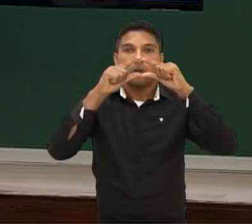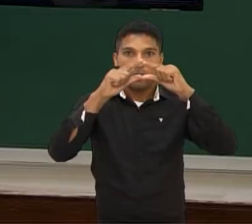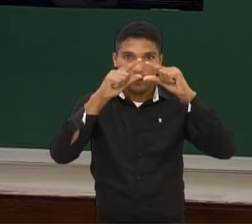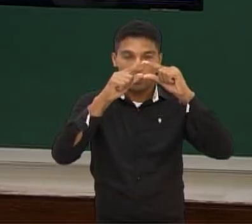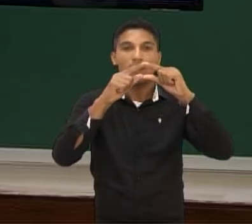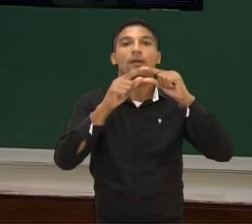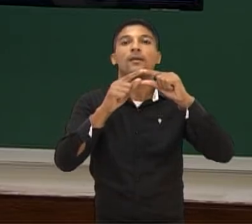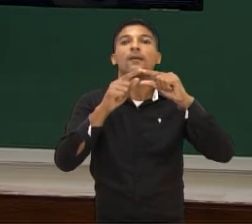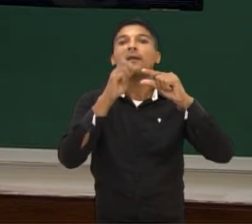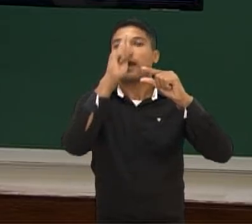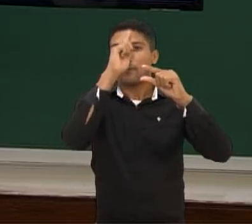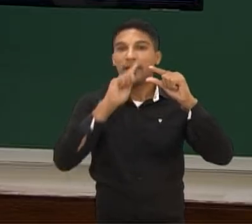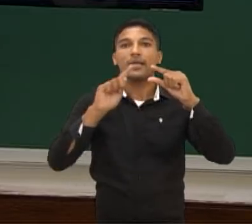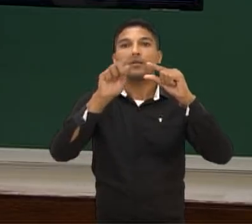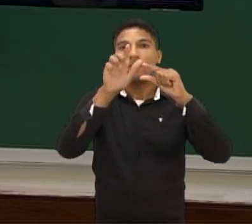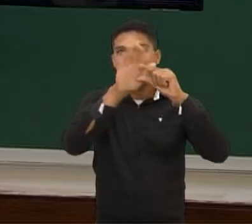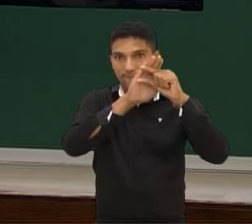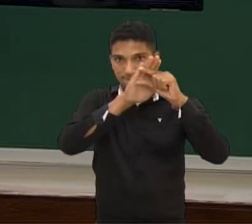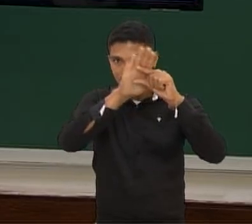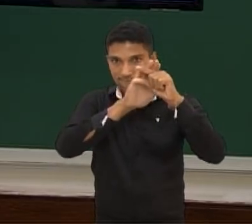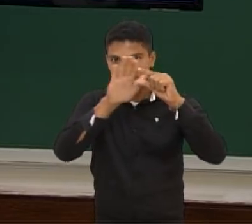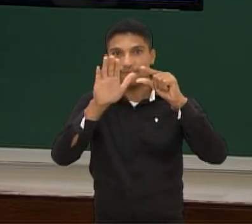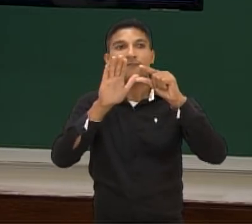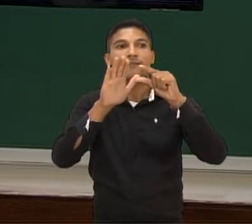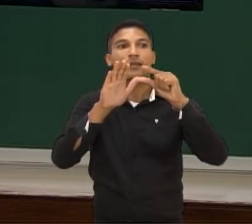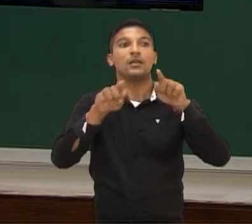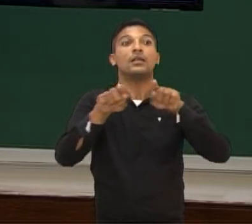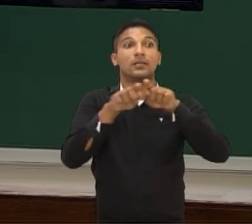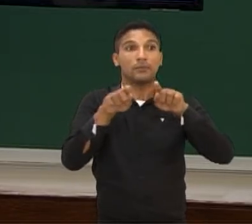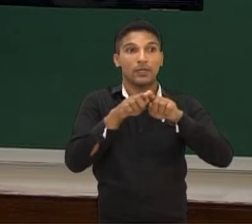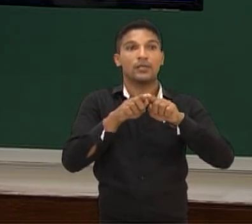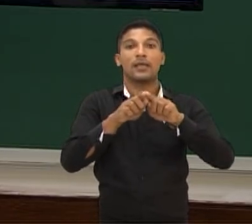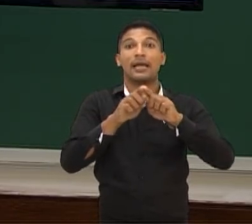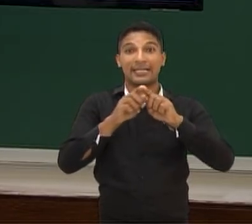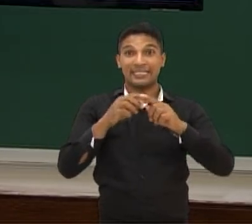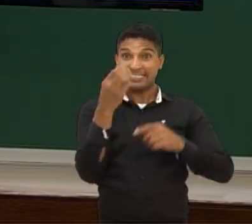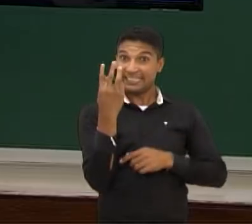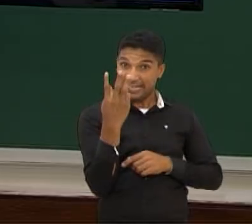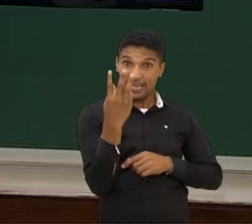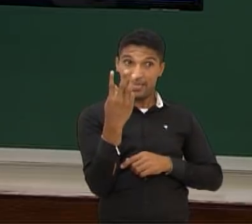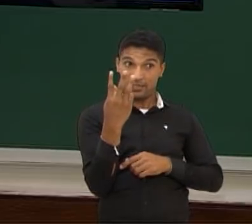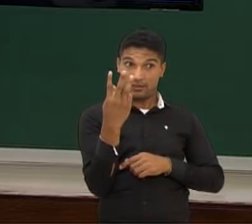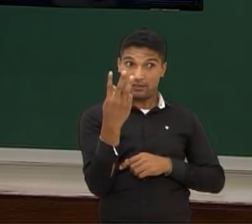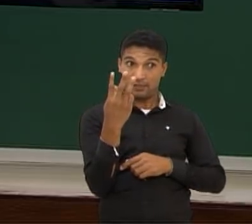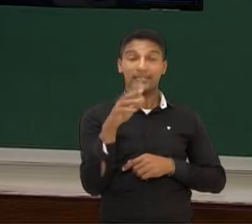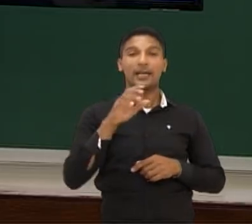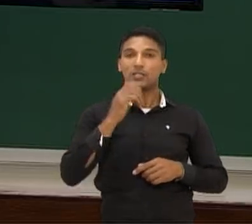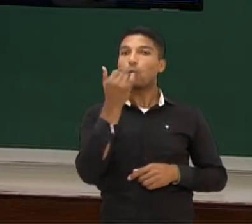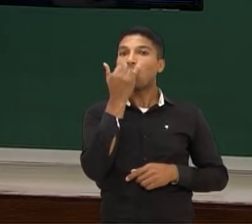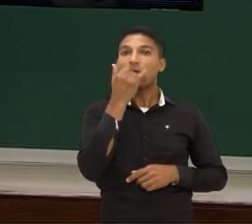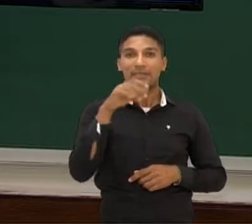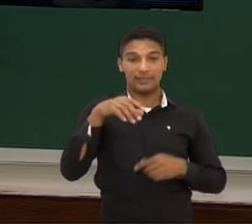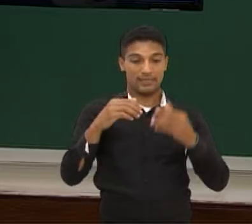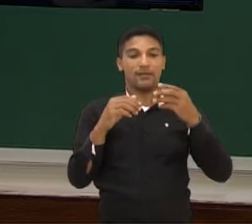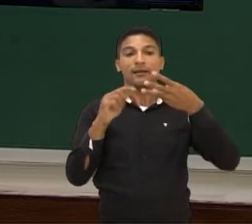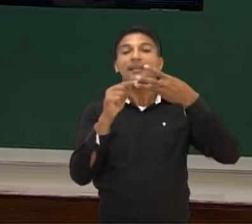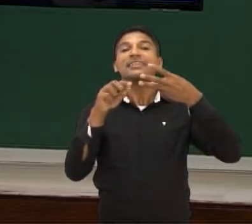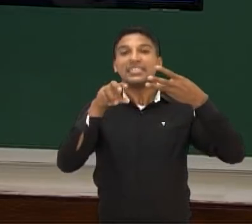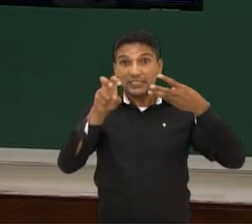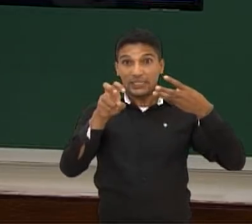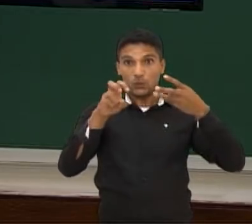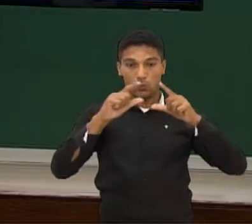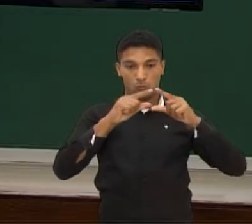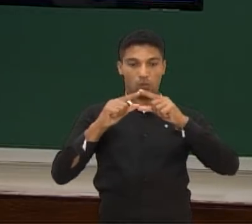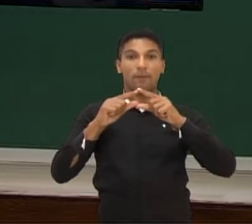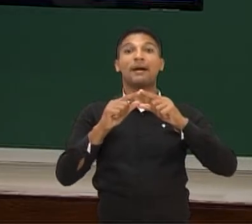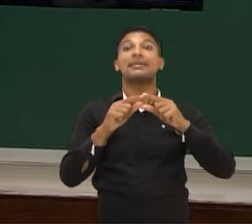são os 2 branquinhos aqui, não é? Então, desses total de 5 triângulos, 3 estão pintados. Então, por isso, 3/5.